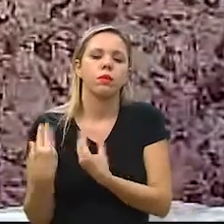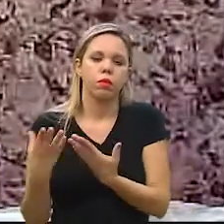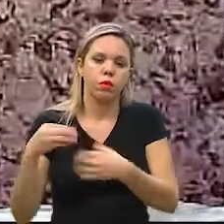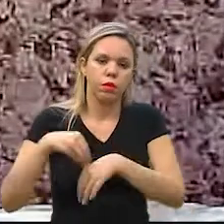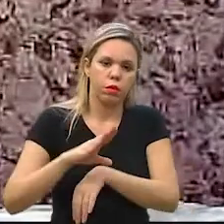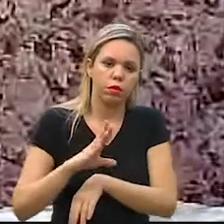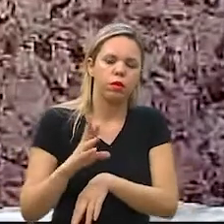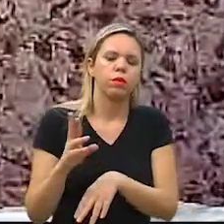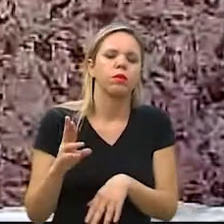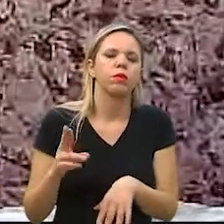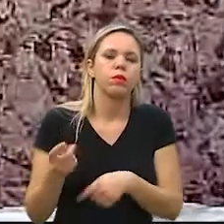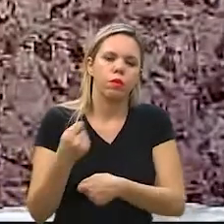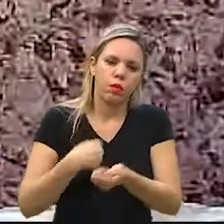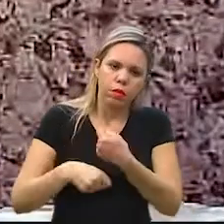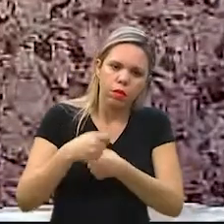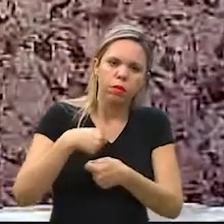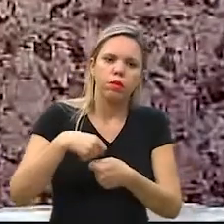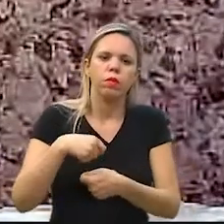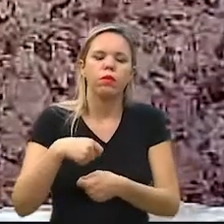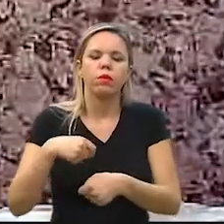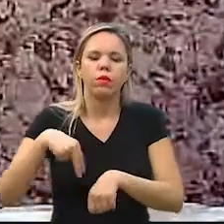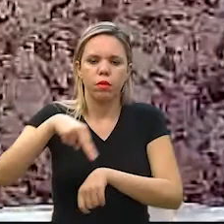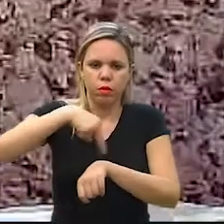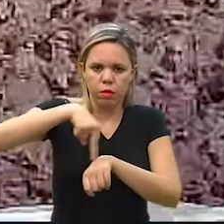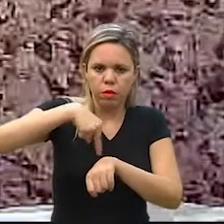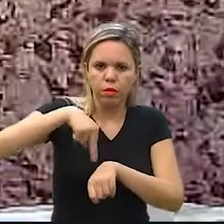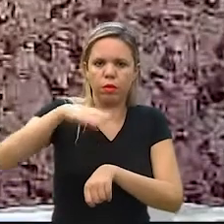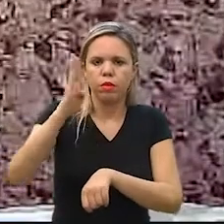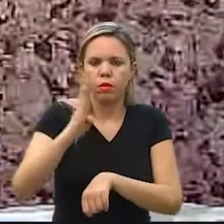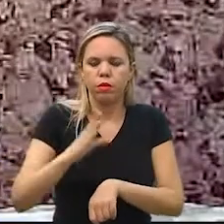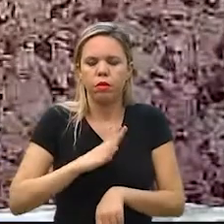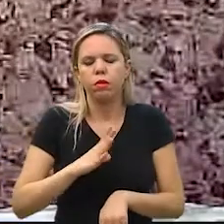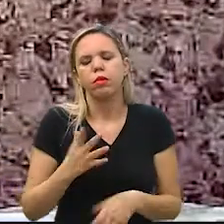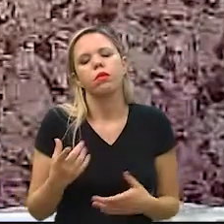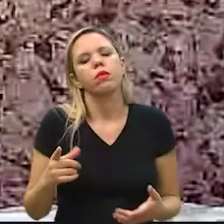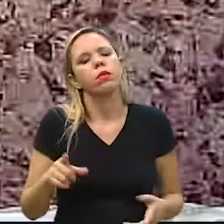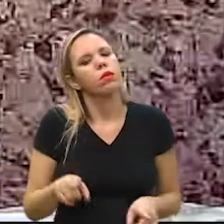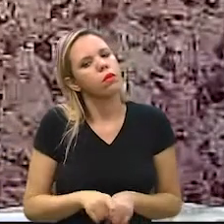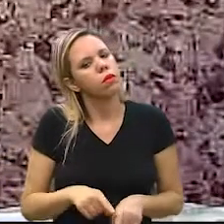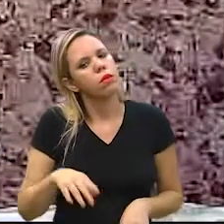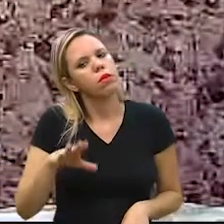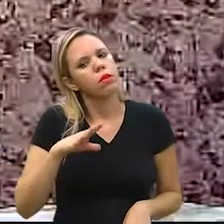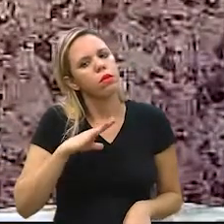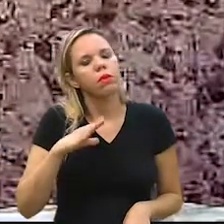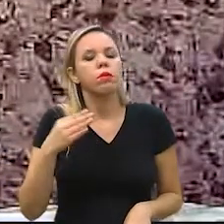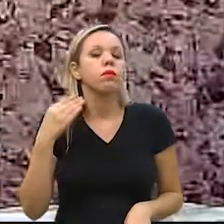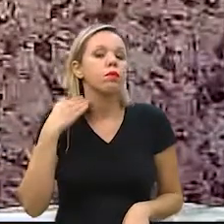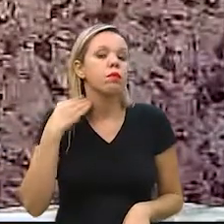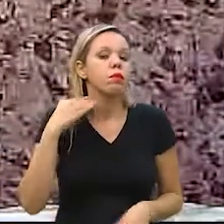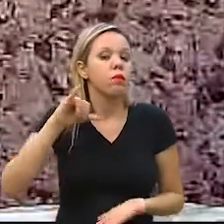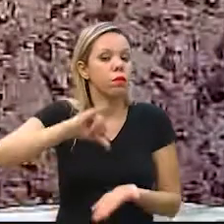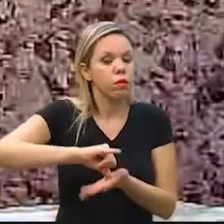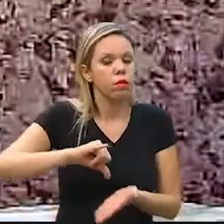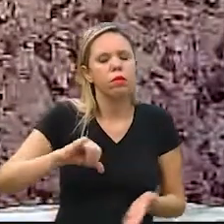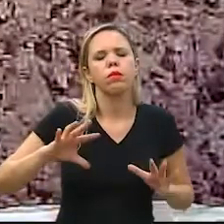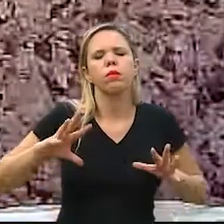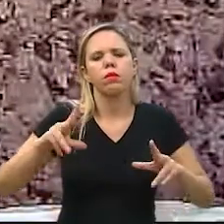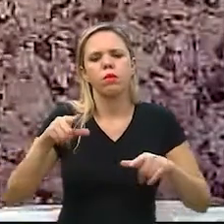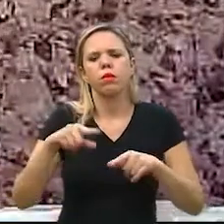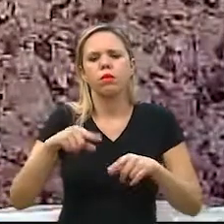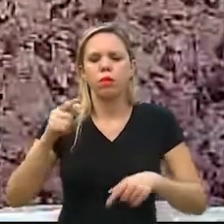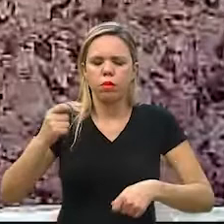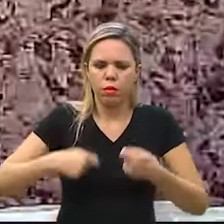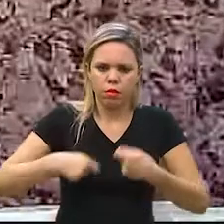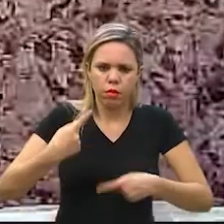conduzir a economia da nação, e tem os instrumentos, né, tem o Banco Central, tem todos os instrumentos de